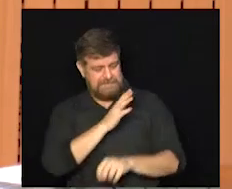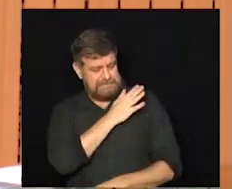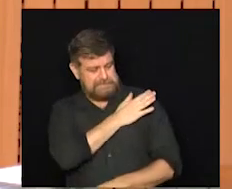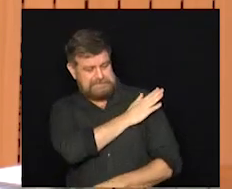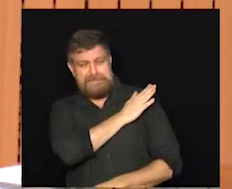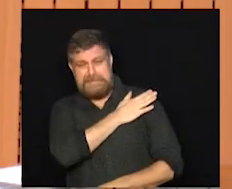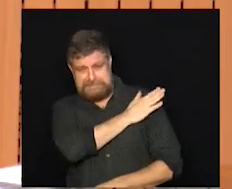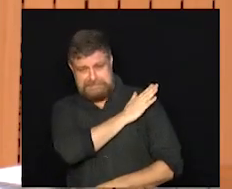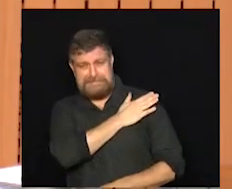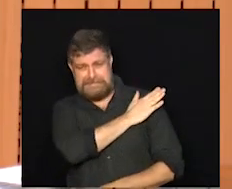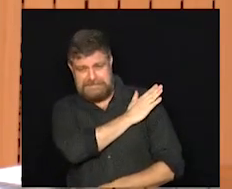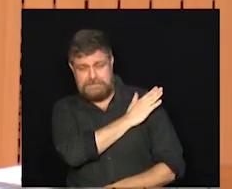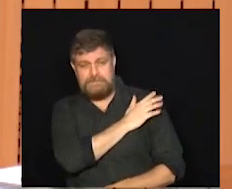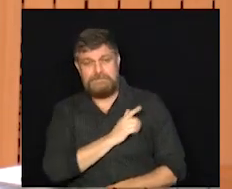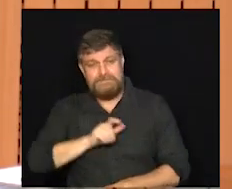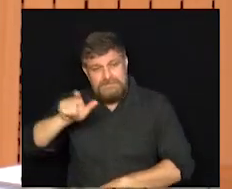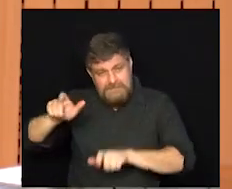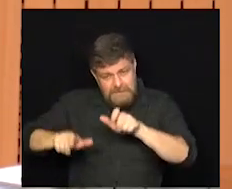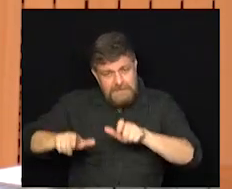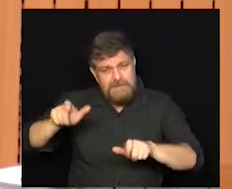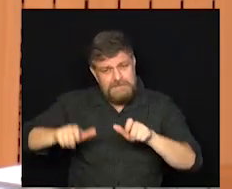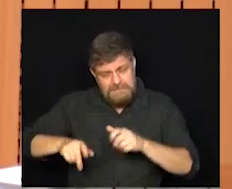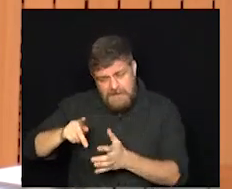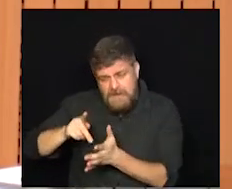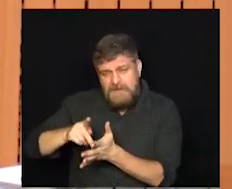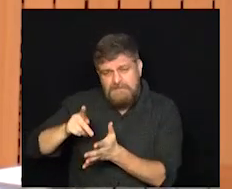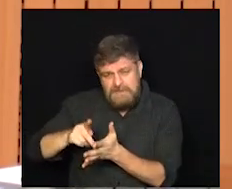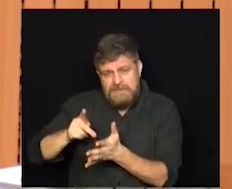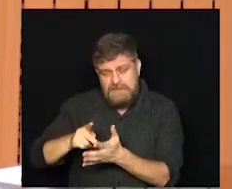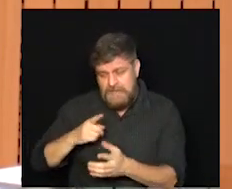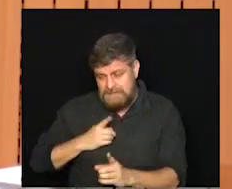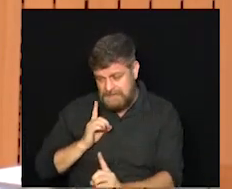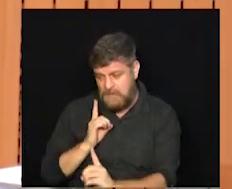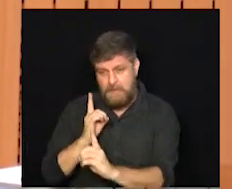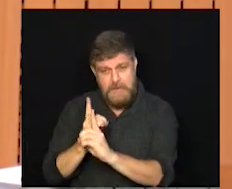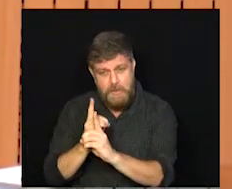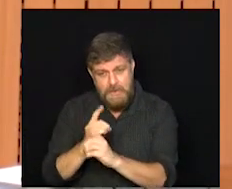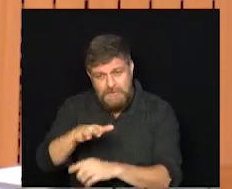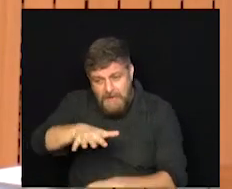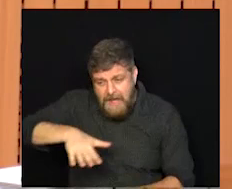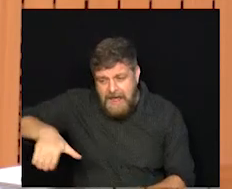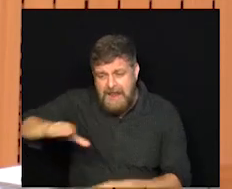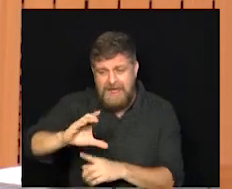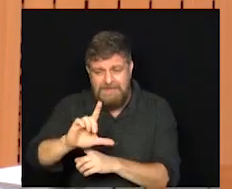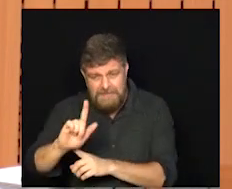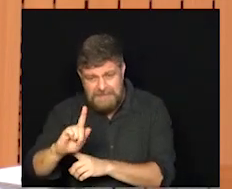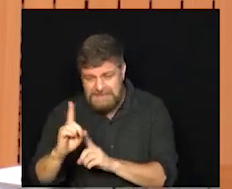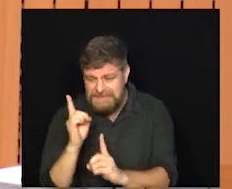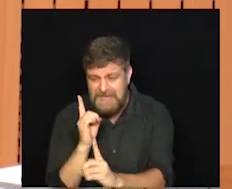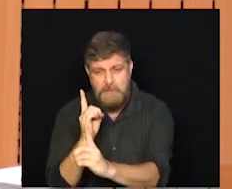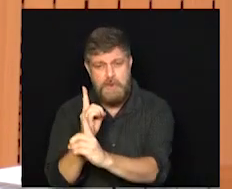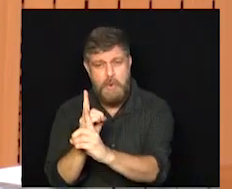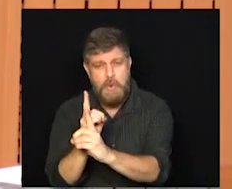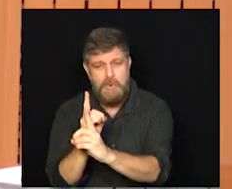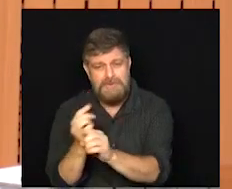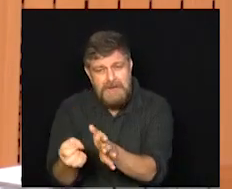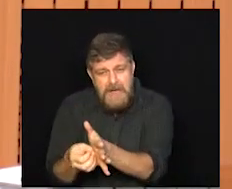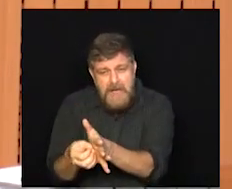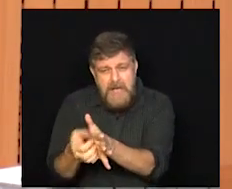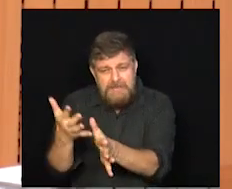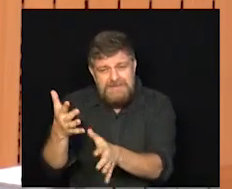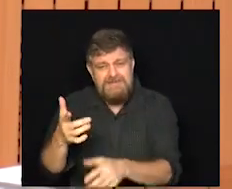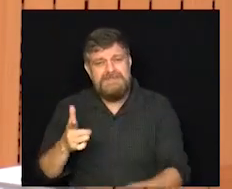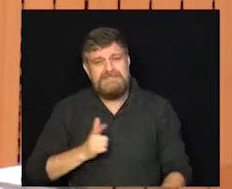e, às vezes, as pessoas com quem eu encontro na região do Campo Grande, muitas vezes, em